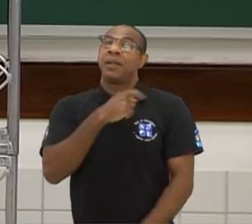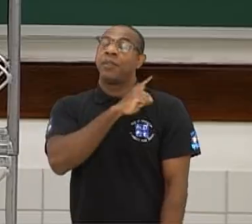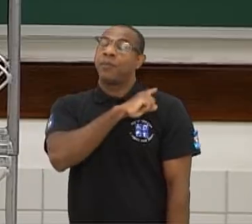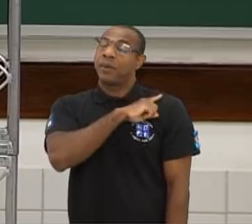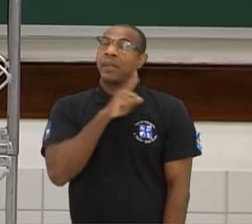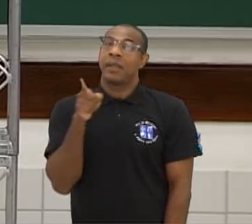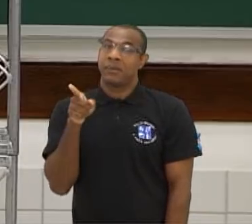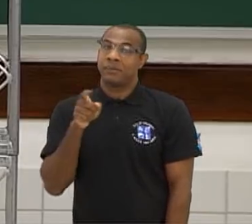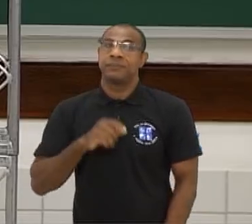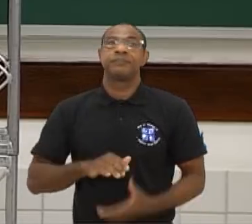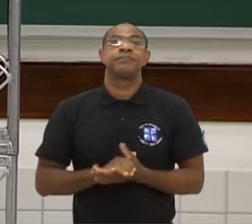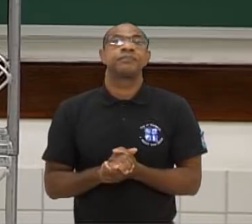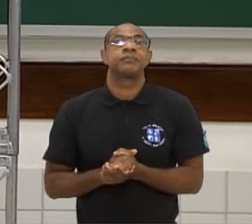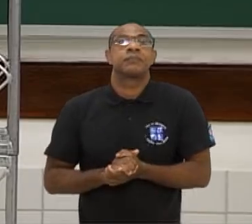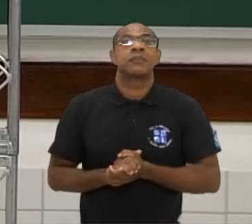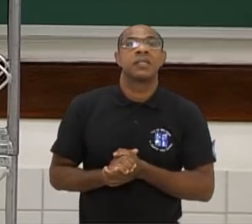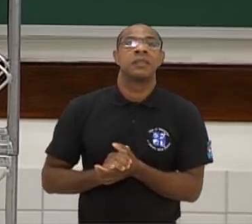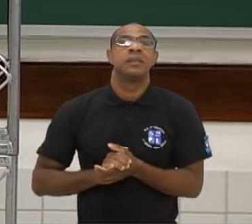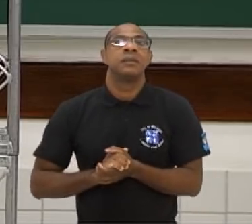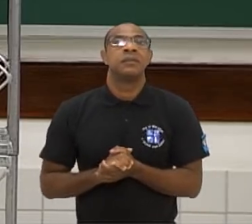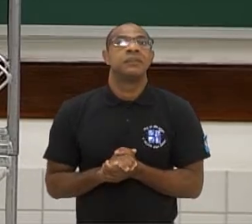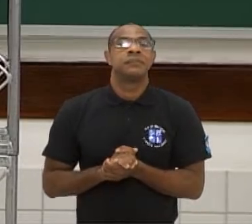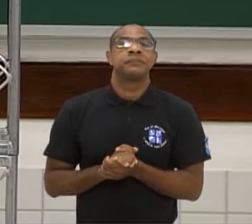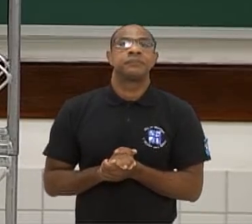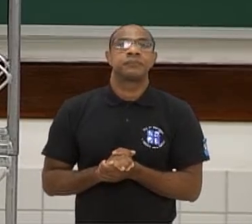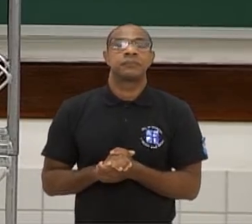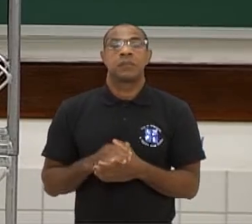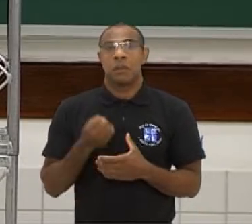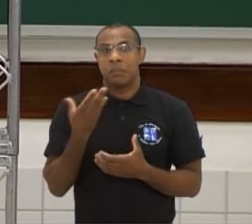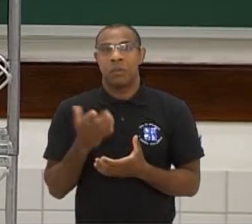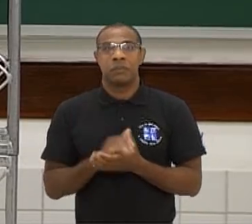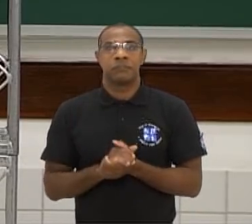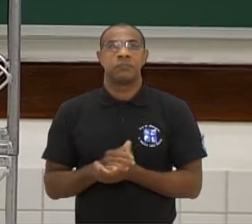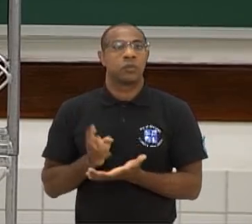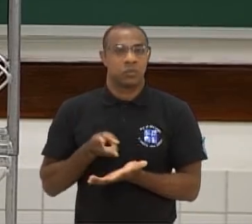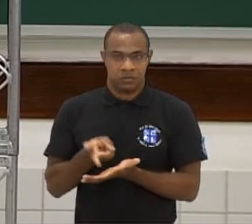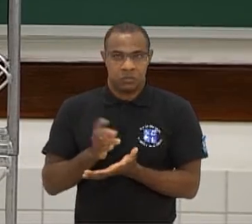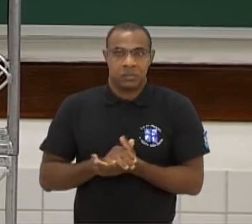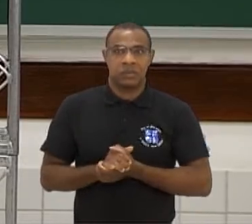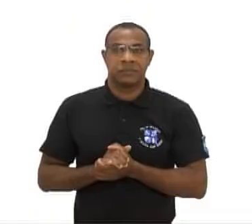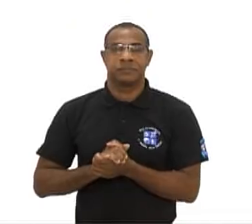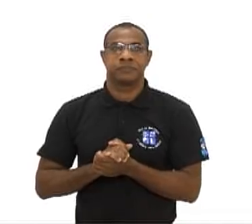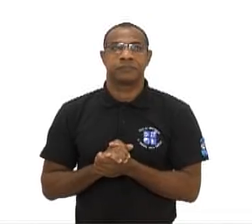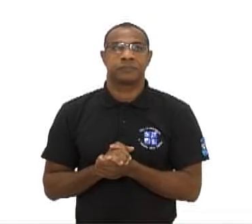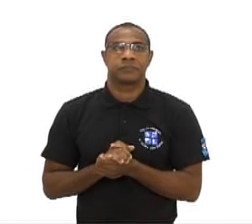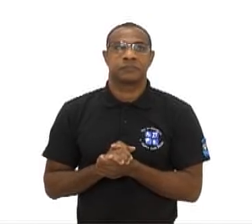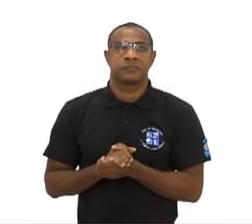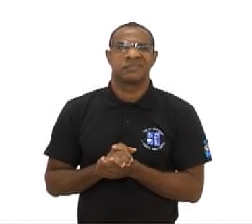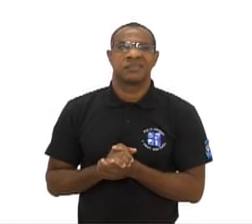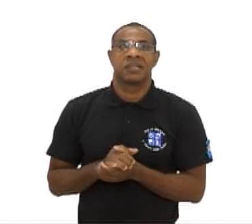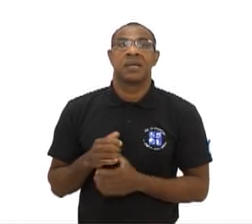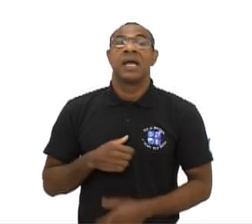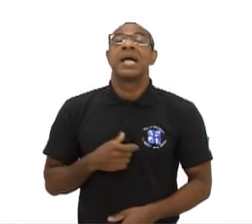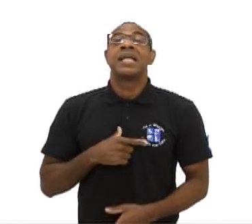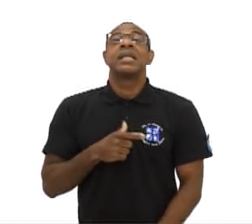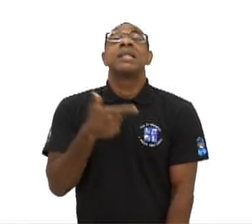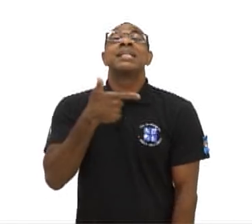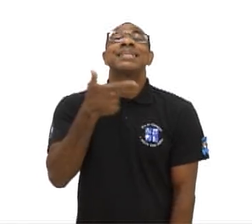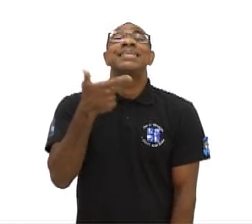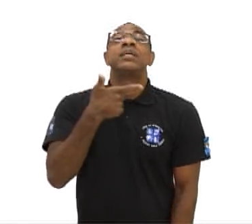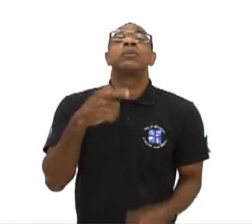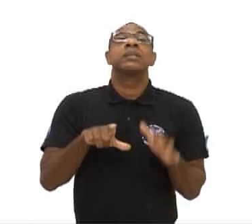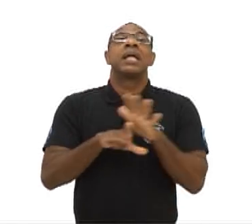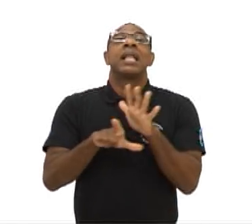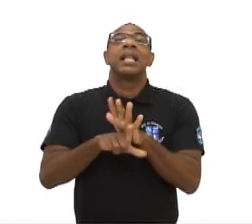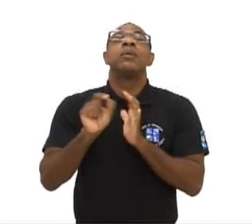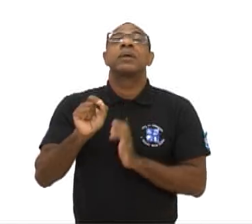os resistores ohmicos. Bom, continuando a nossa aula, a gente tem a segunda lei